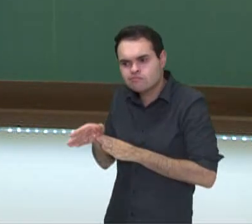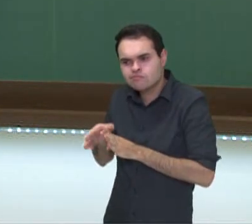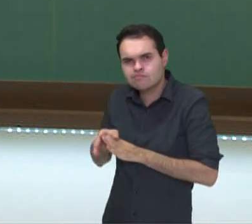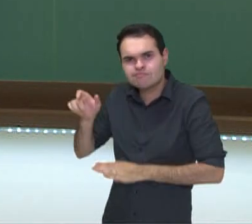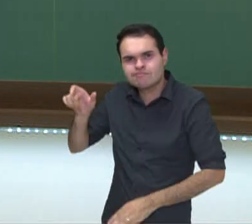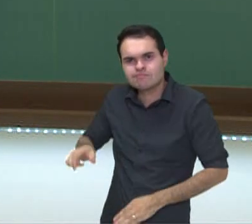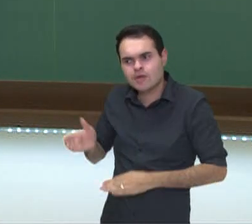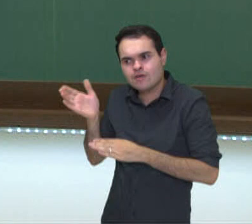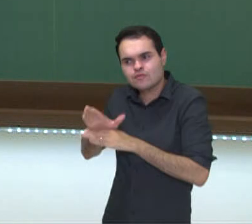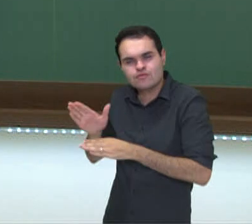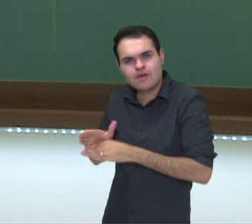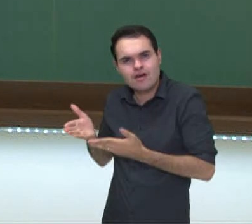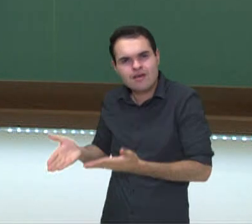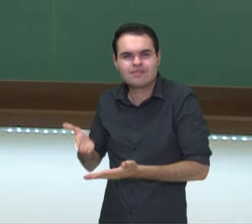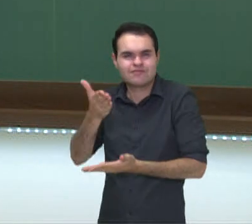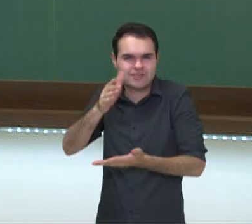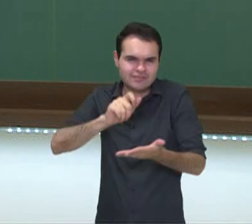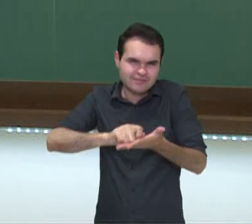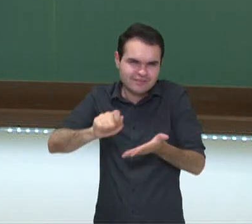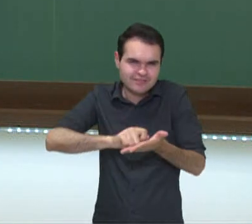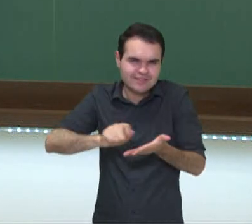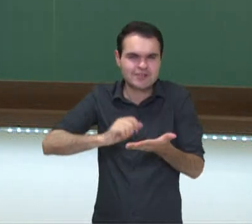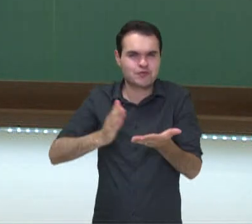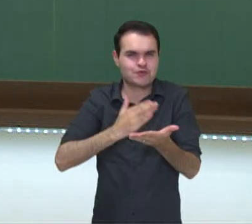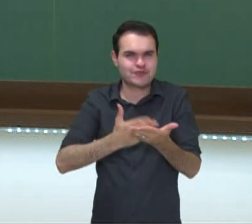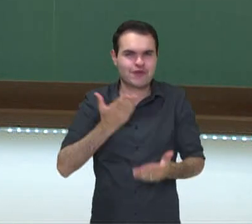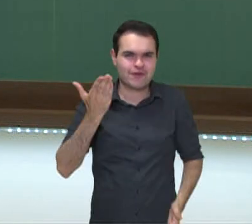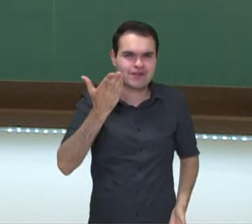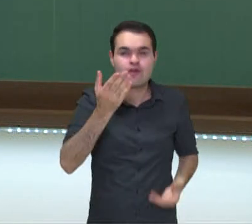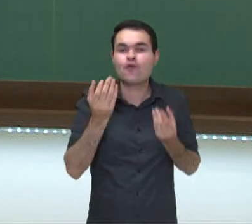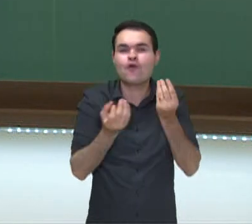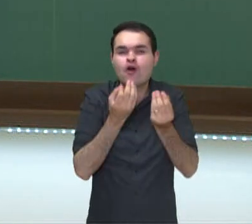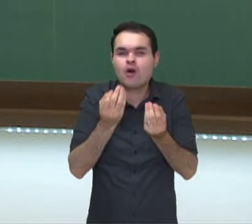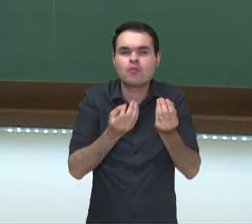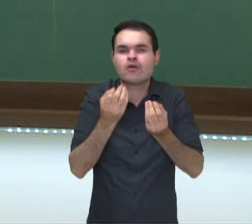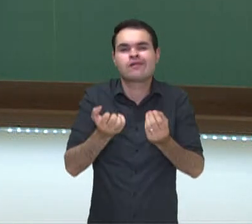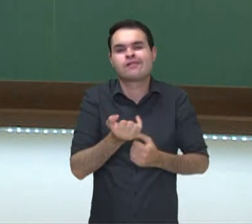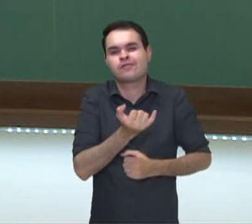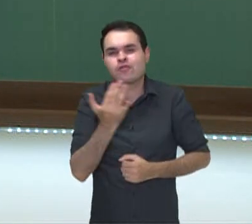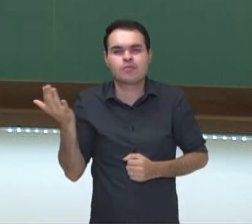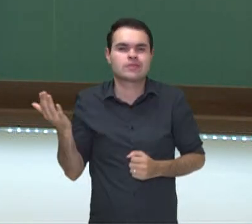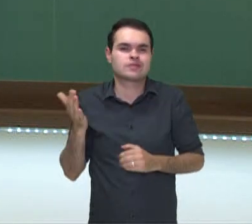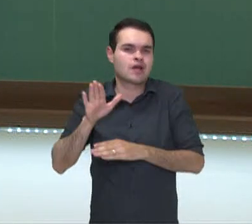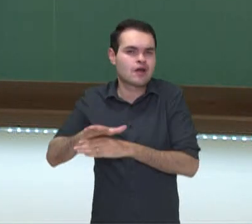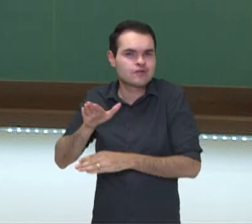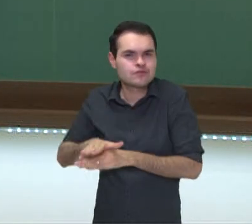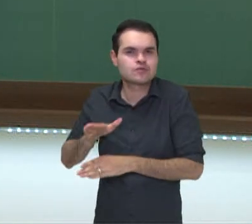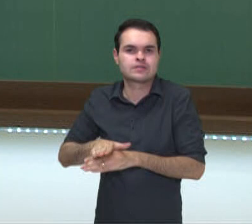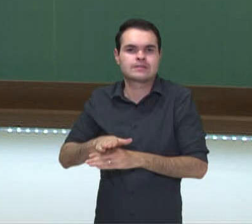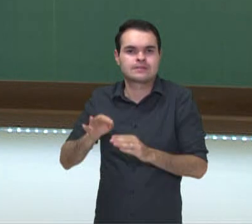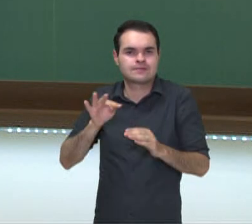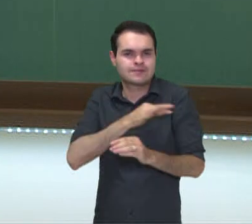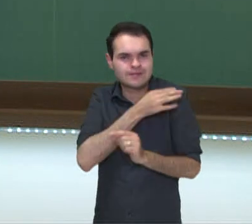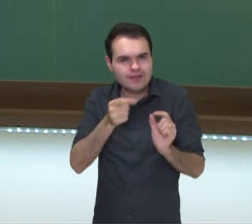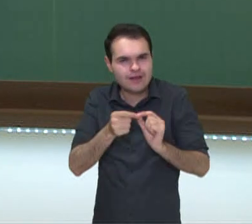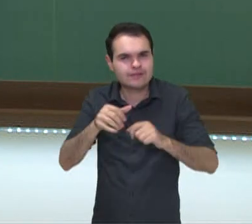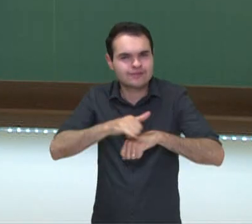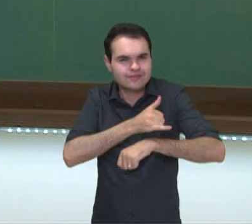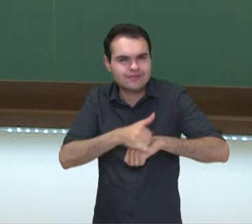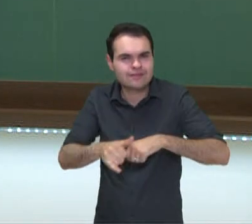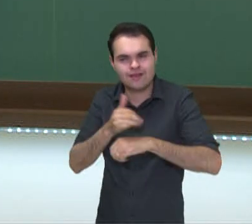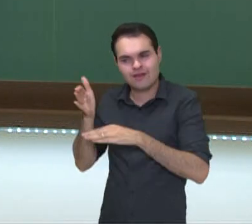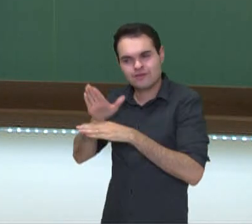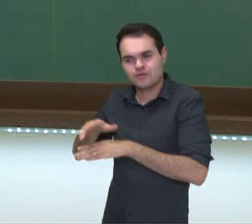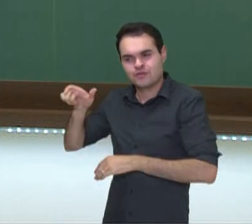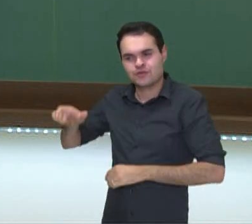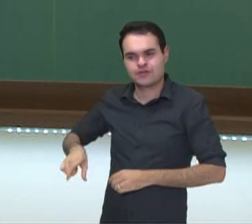para ajudá-lo? Escreva aí no seu caderno como que algumas técnicas de oratória podem ajudar a